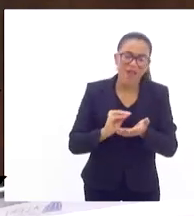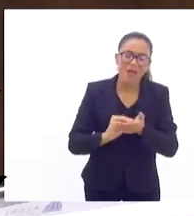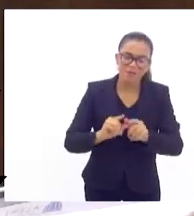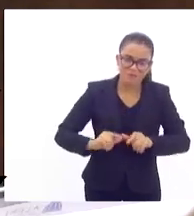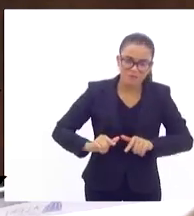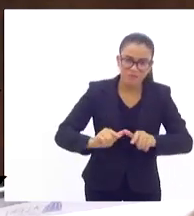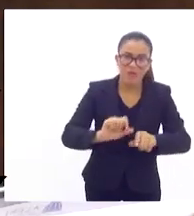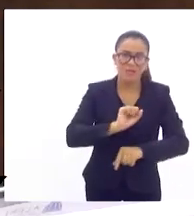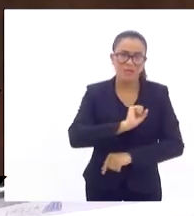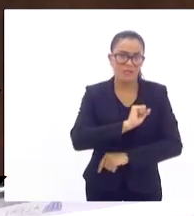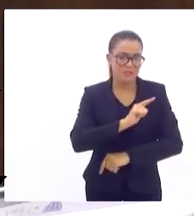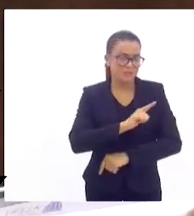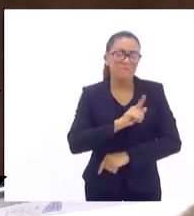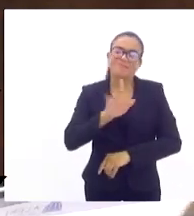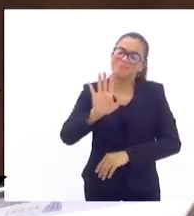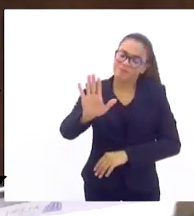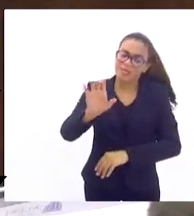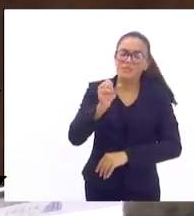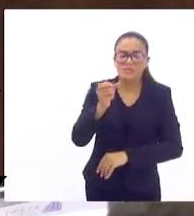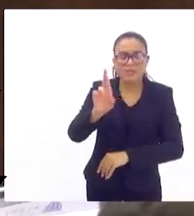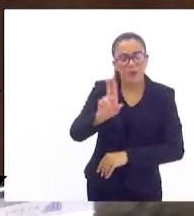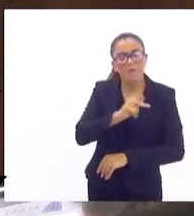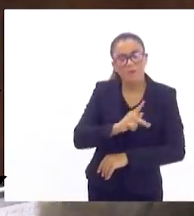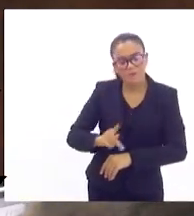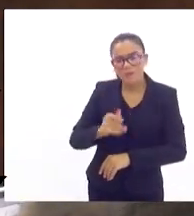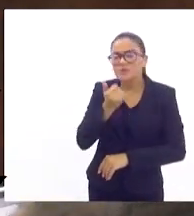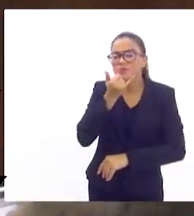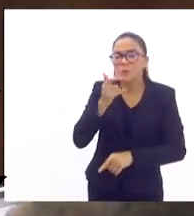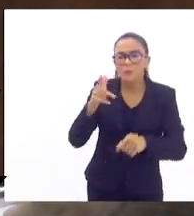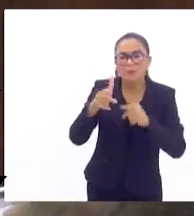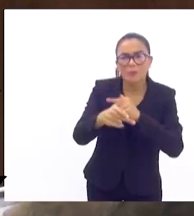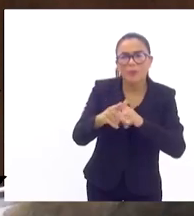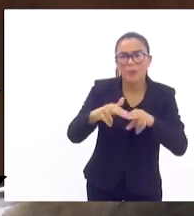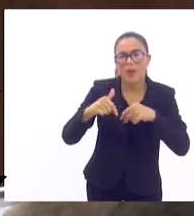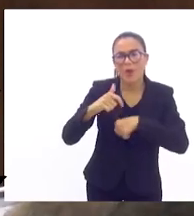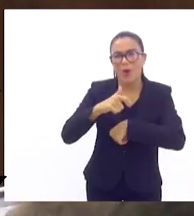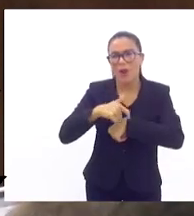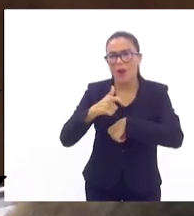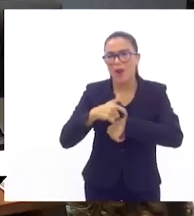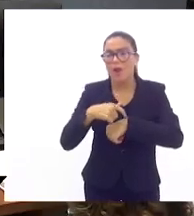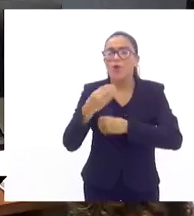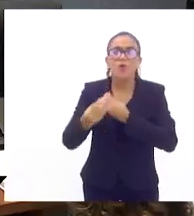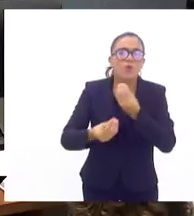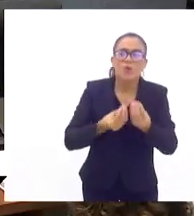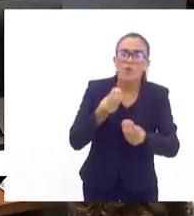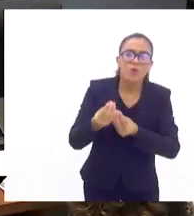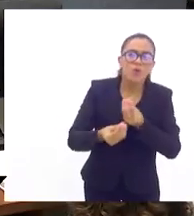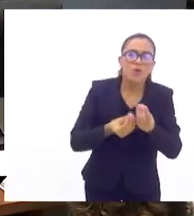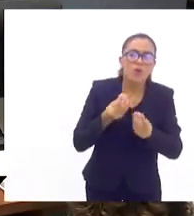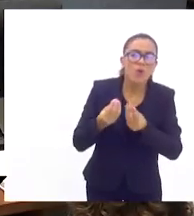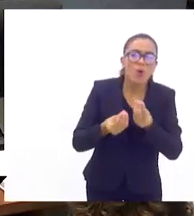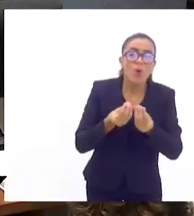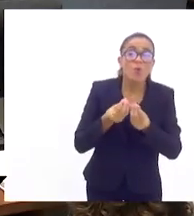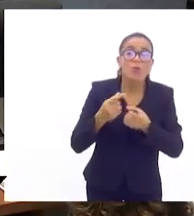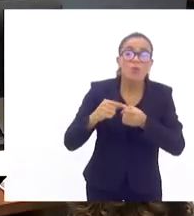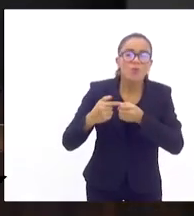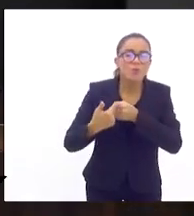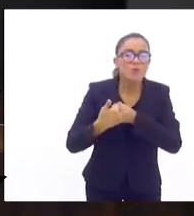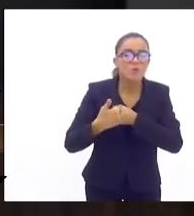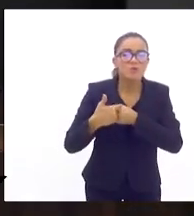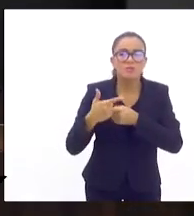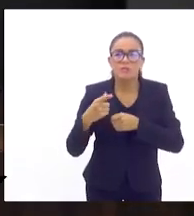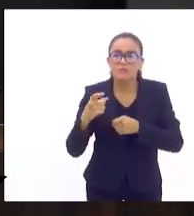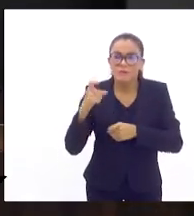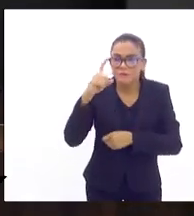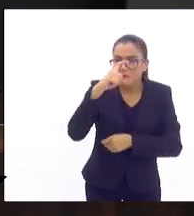São Gonçalo. Senhor presidente, desculpa interromper, mas devido ao horário, como é que está sendo feito? Os municípios têm uma dificuldade, falta